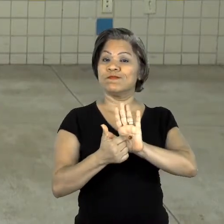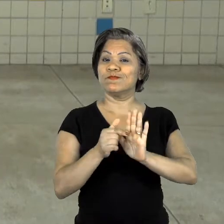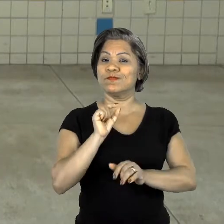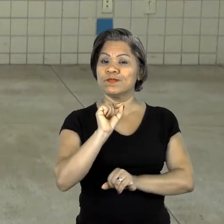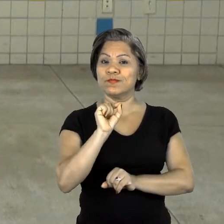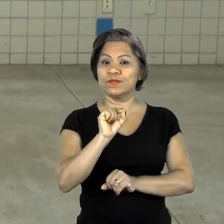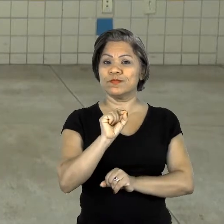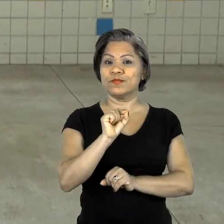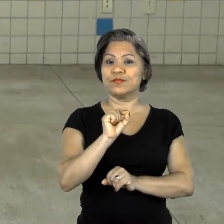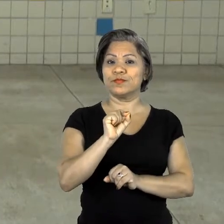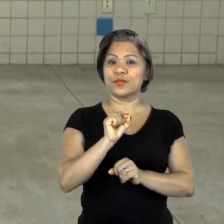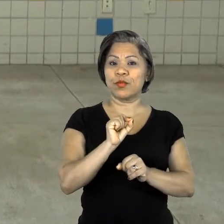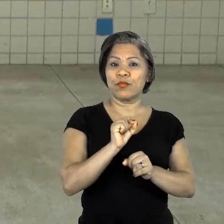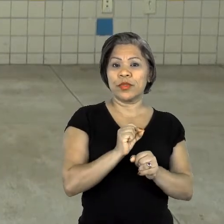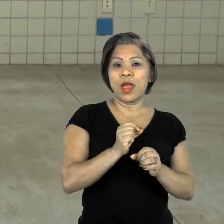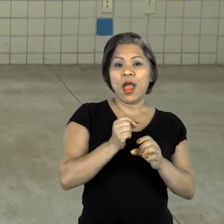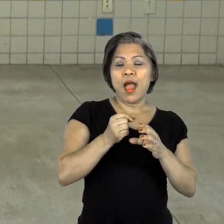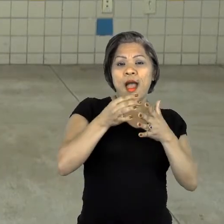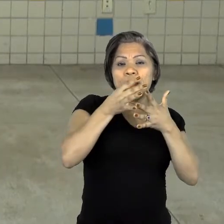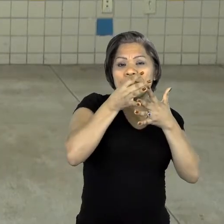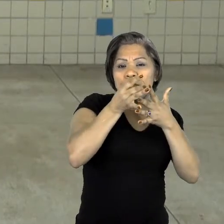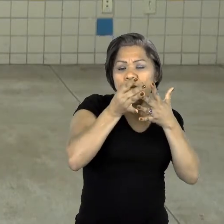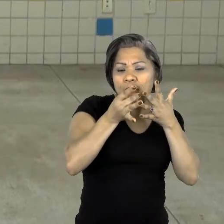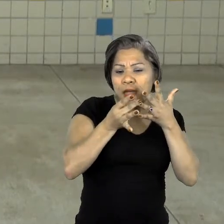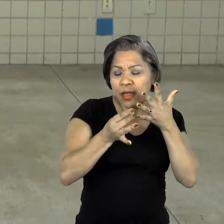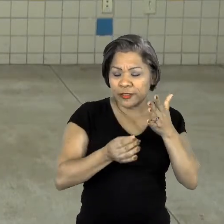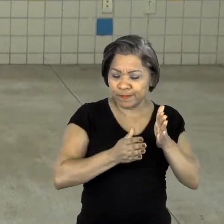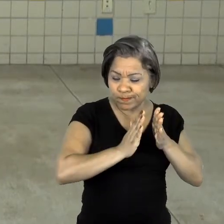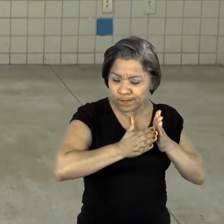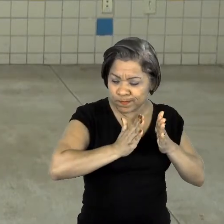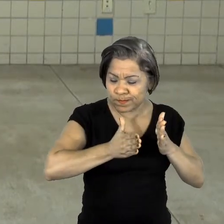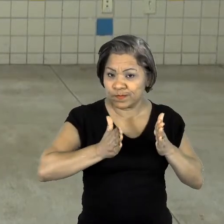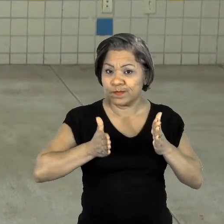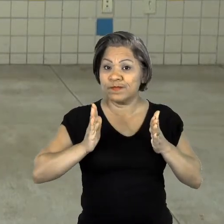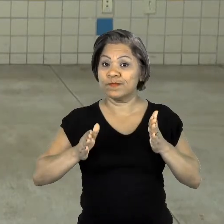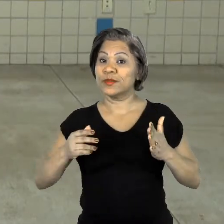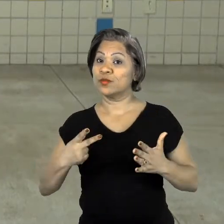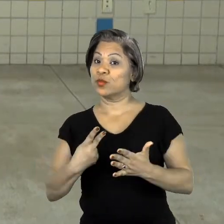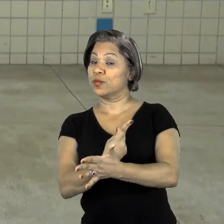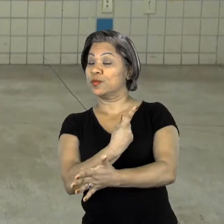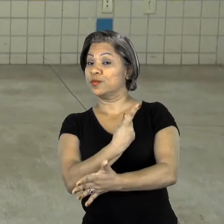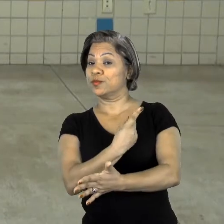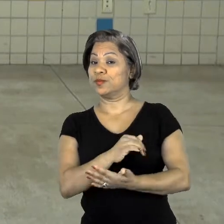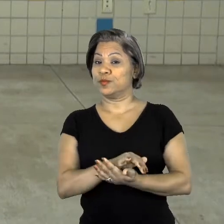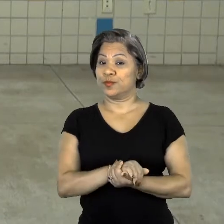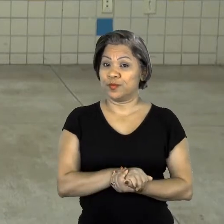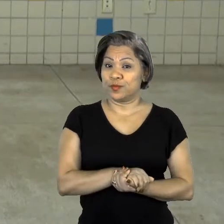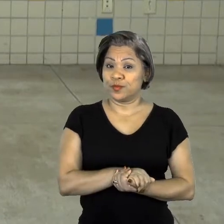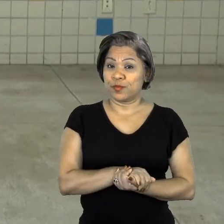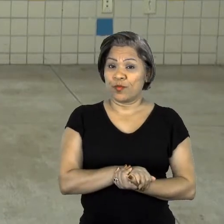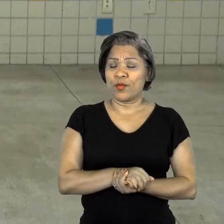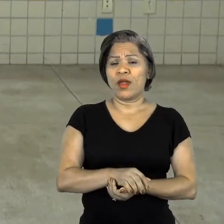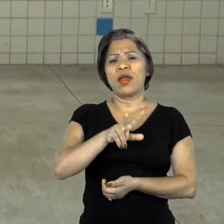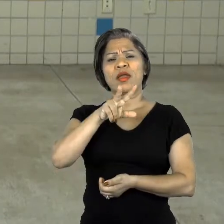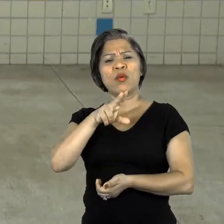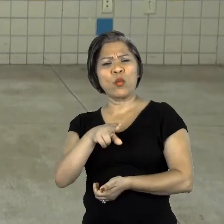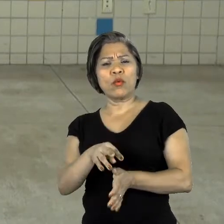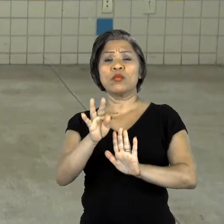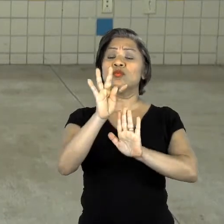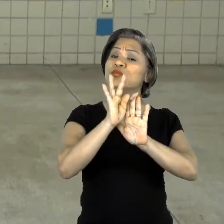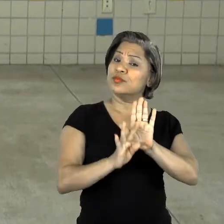a descrição sequencial dos acontecimentos. Da mesma forma que o texto